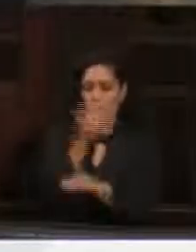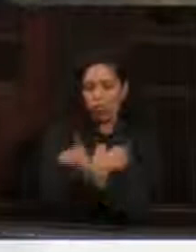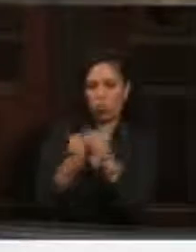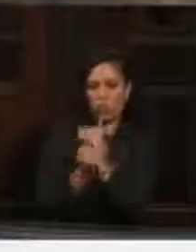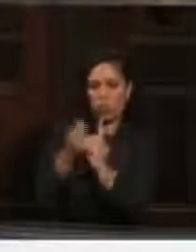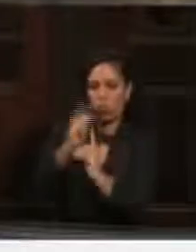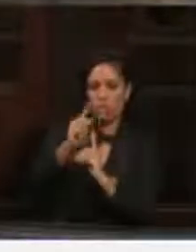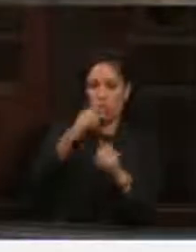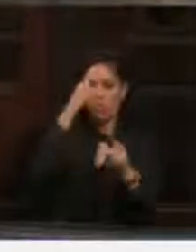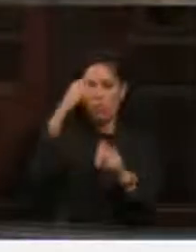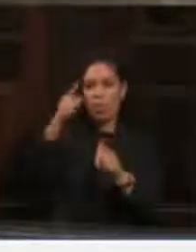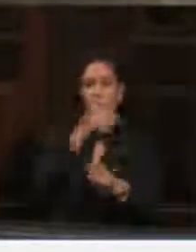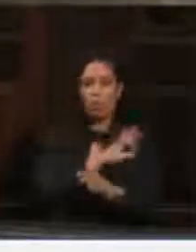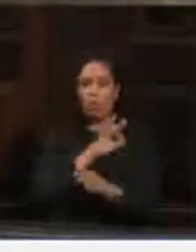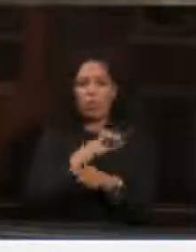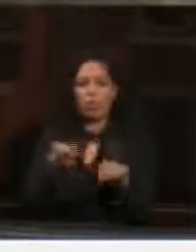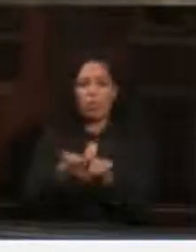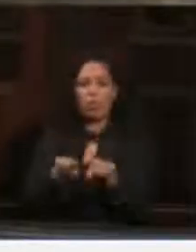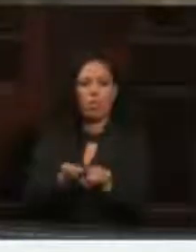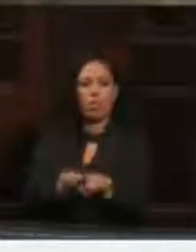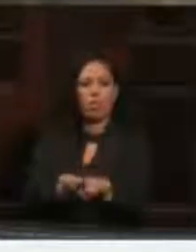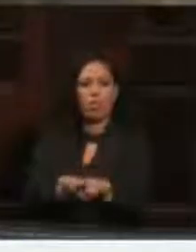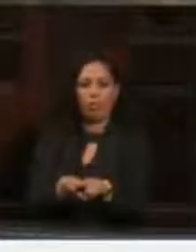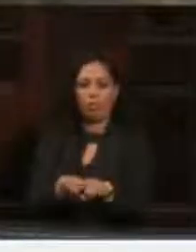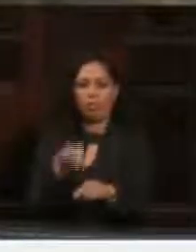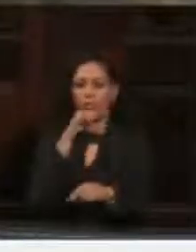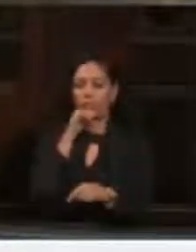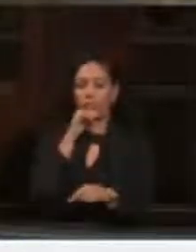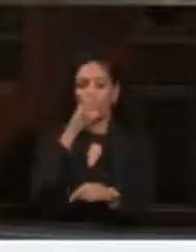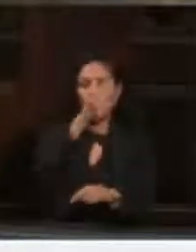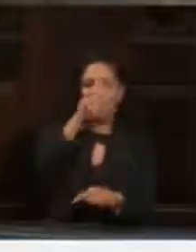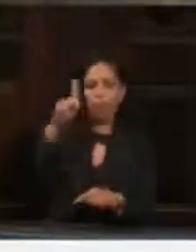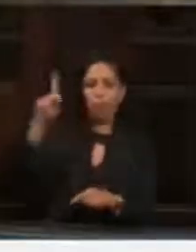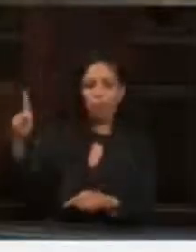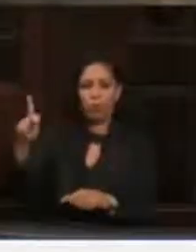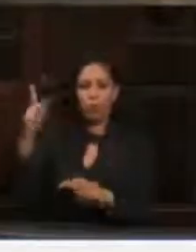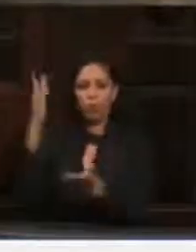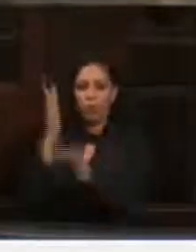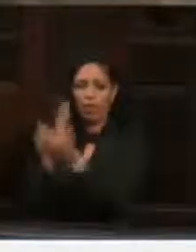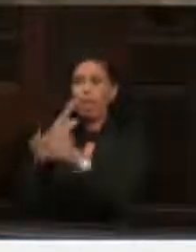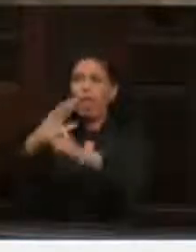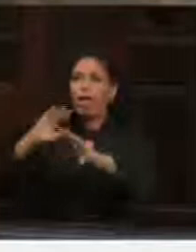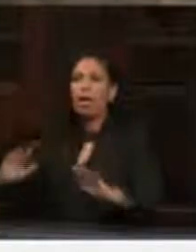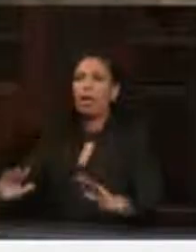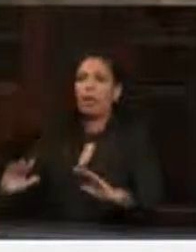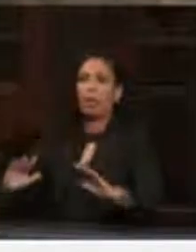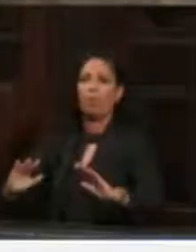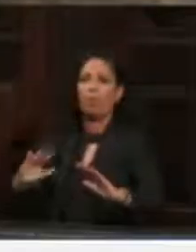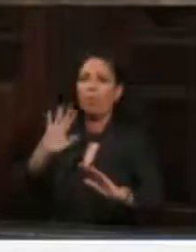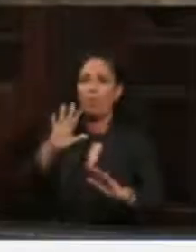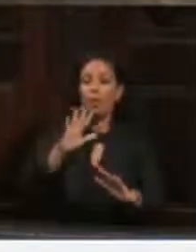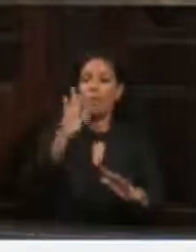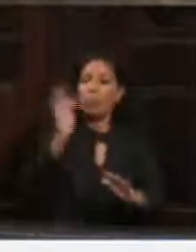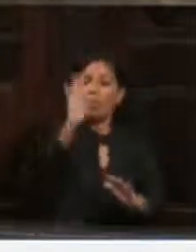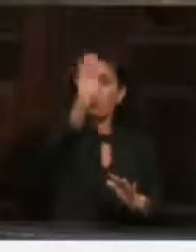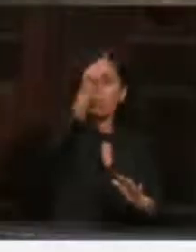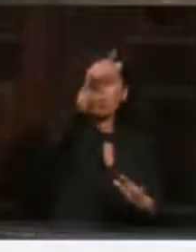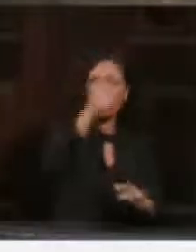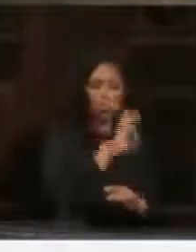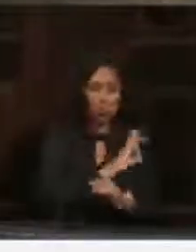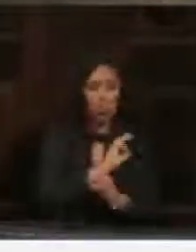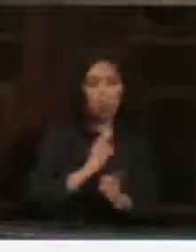está acontecendo hoje? Acaba a UPP, mas o policial militar continua na localidade. Isso está acontecendo